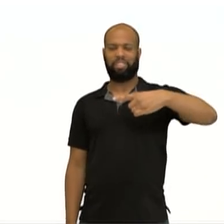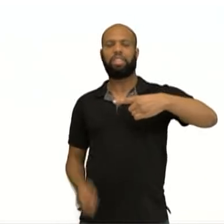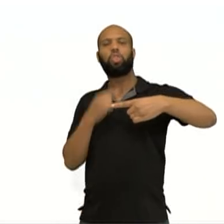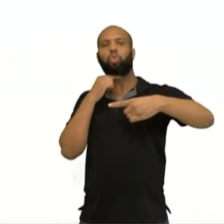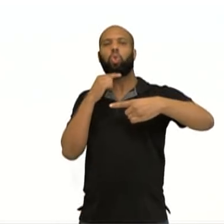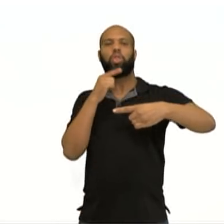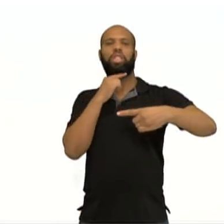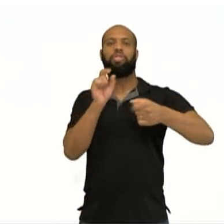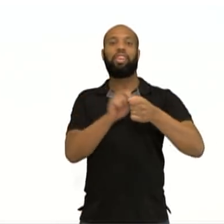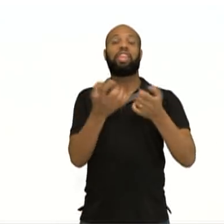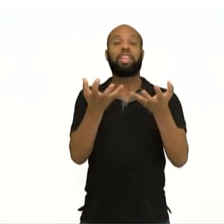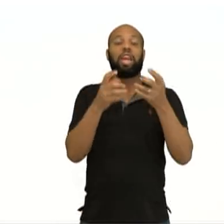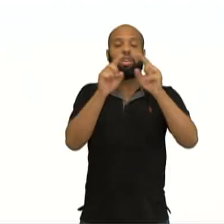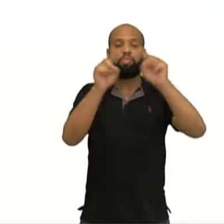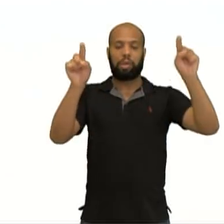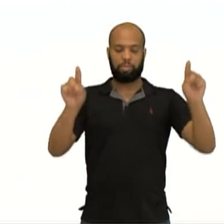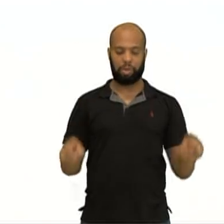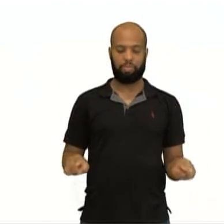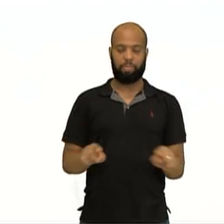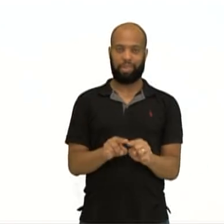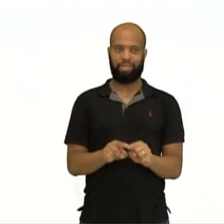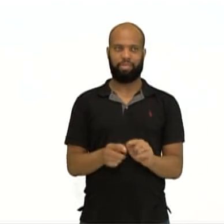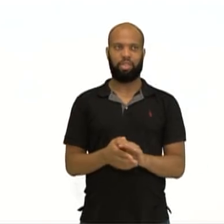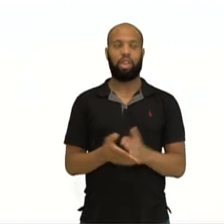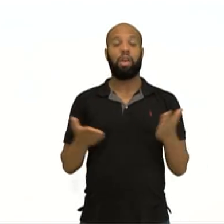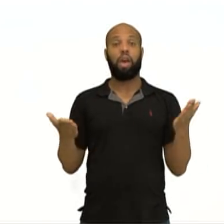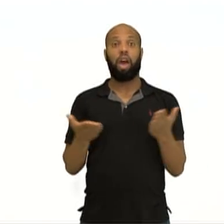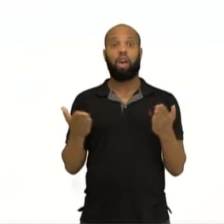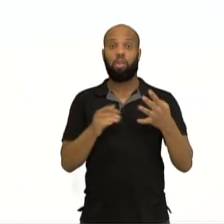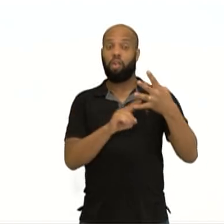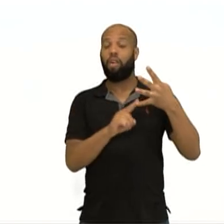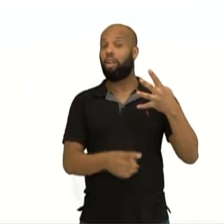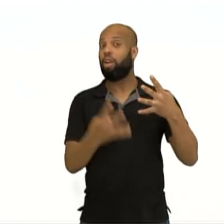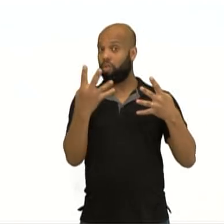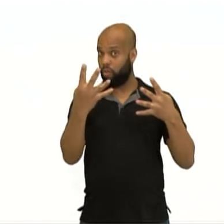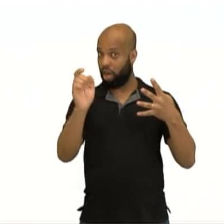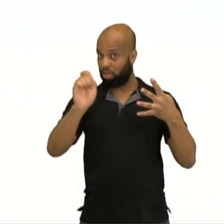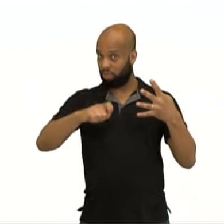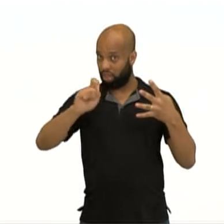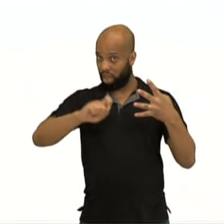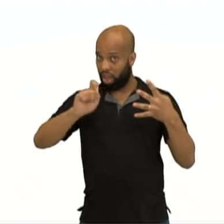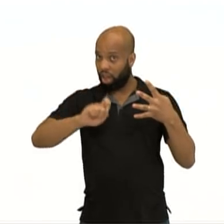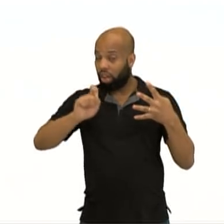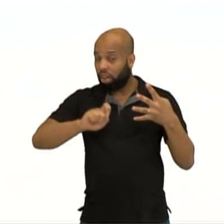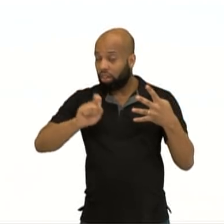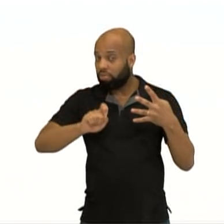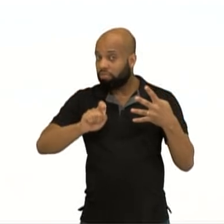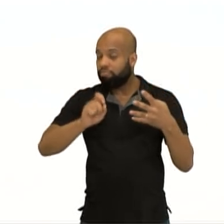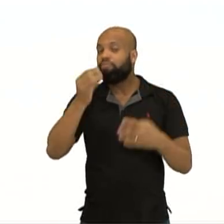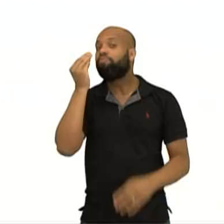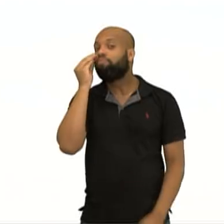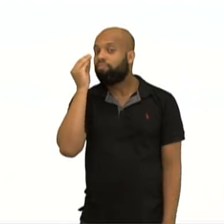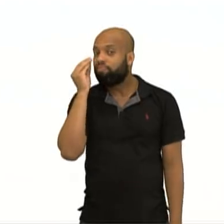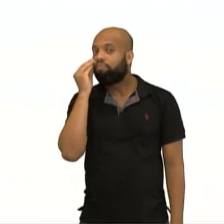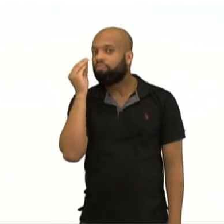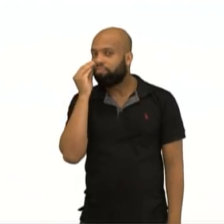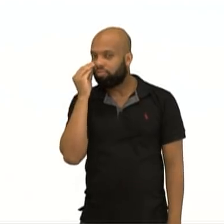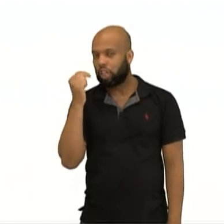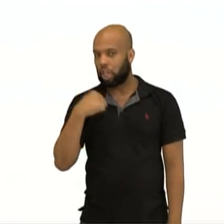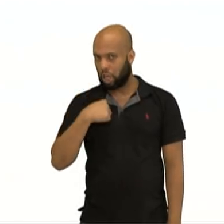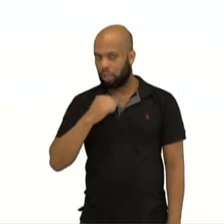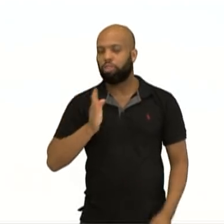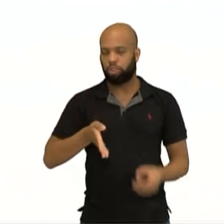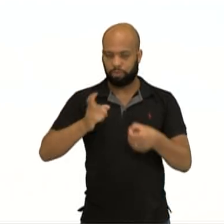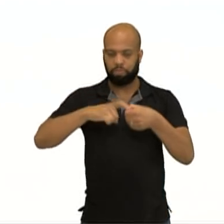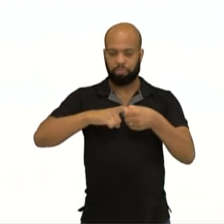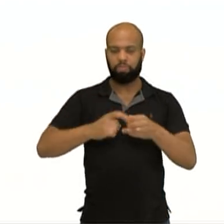um único quadrado, certo? Mas e com 4 quadradinhos? Será que eu consigo? Vamos lá, a